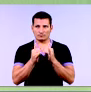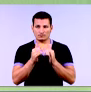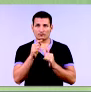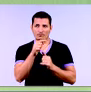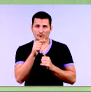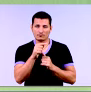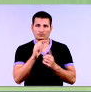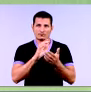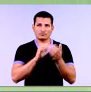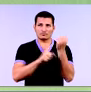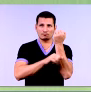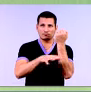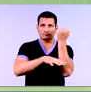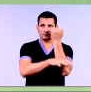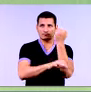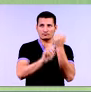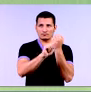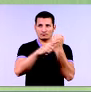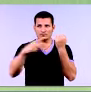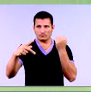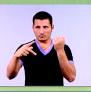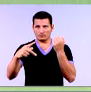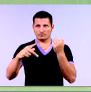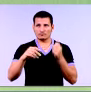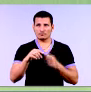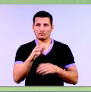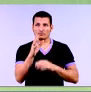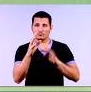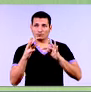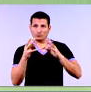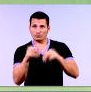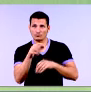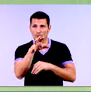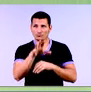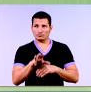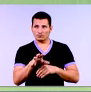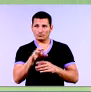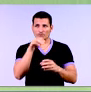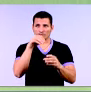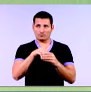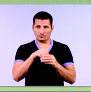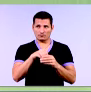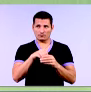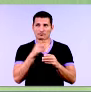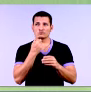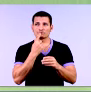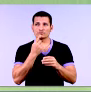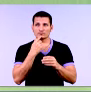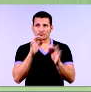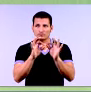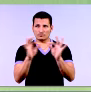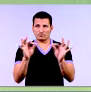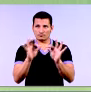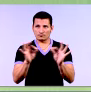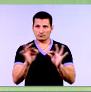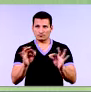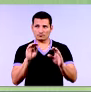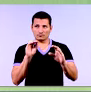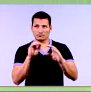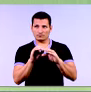interpretador, que tudo que está dentro desses itens, deste e deste